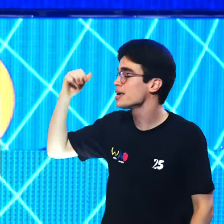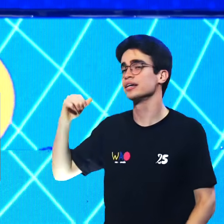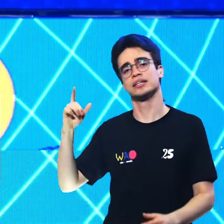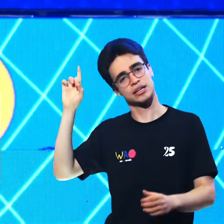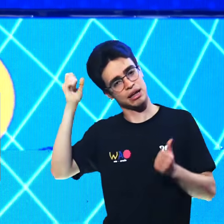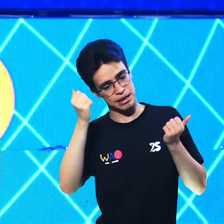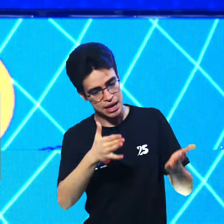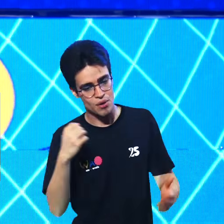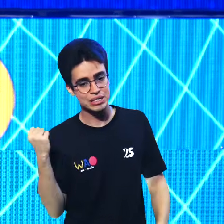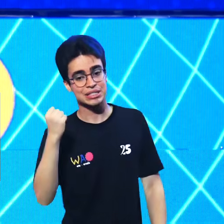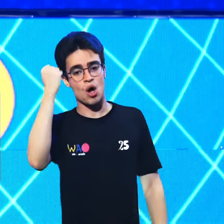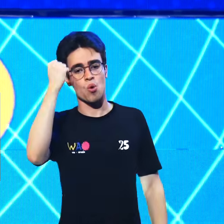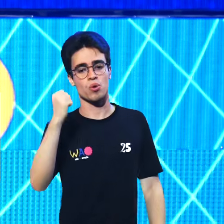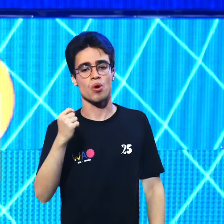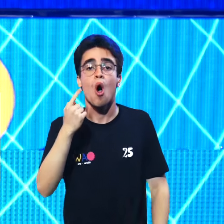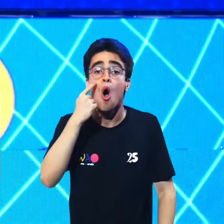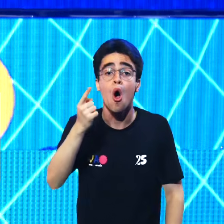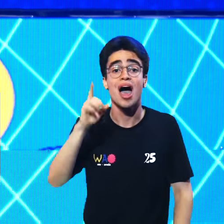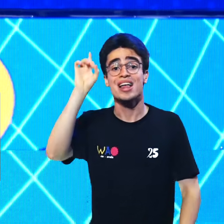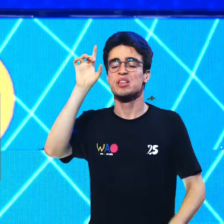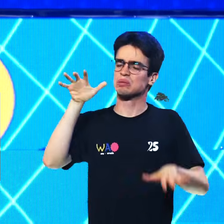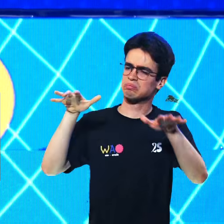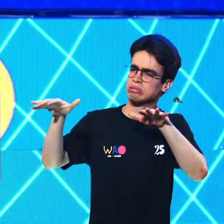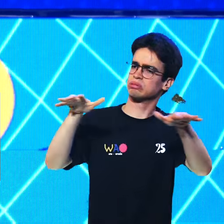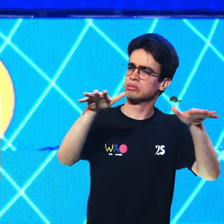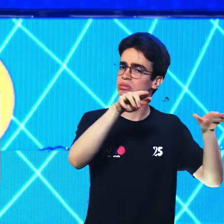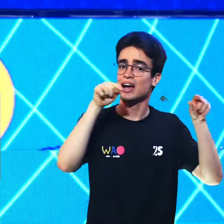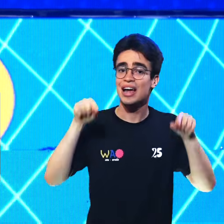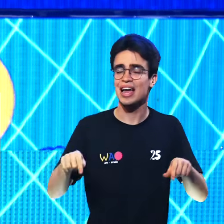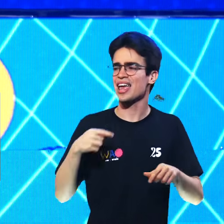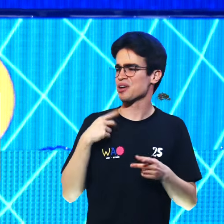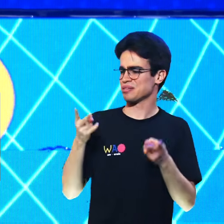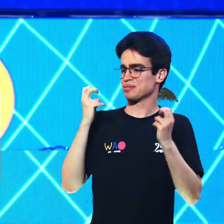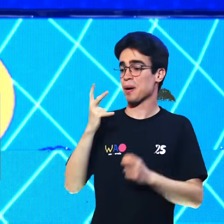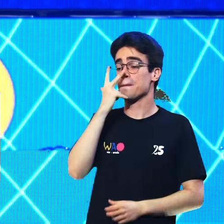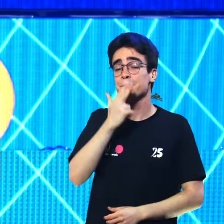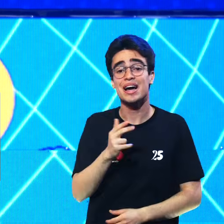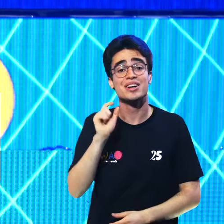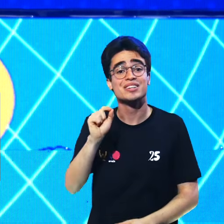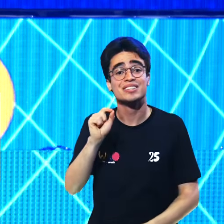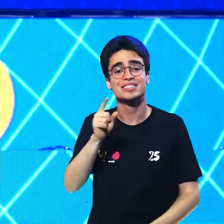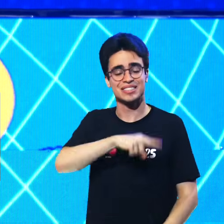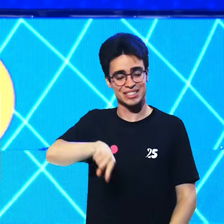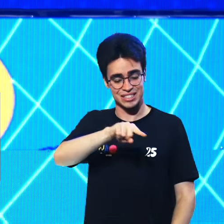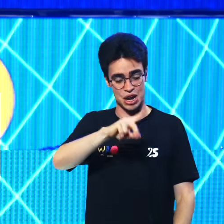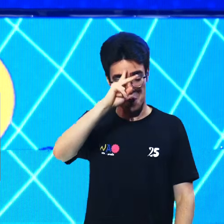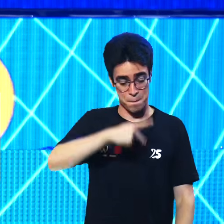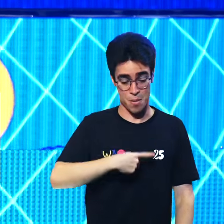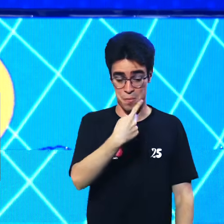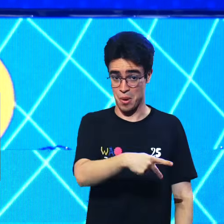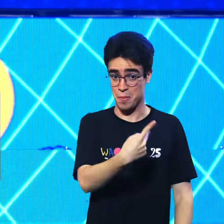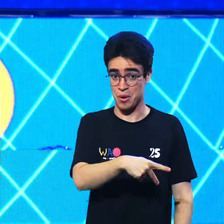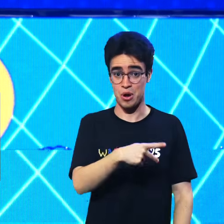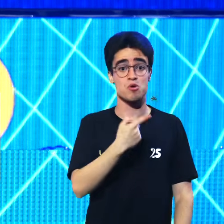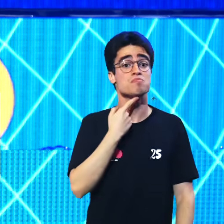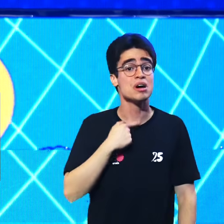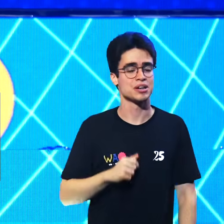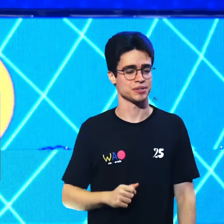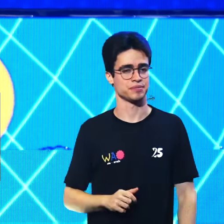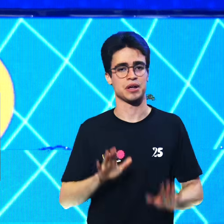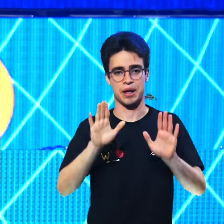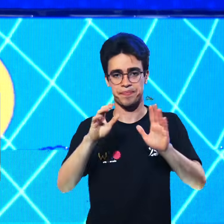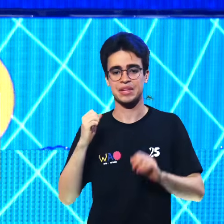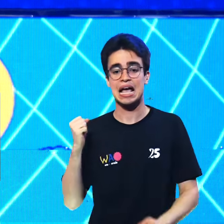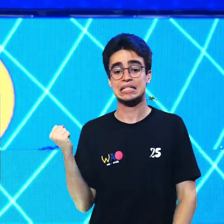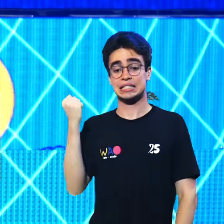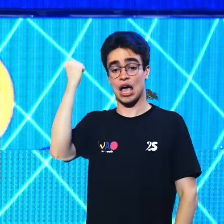Saul. Deus estava movimentando mesmo no meio do que aparentemente era um desejo humano. Filho de Quis, da tribo de